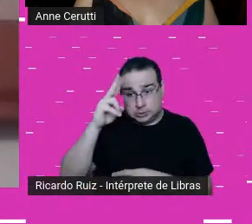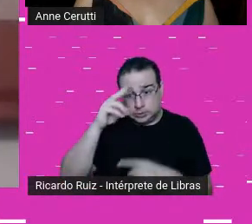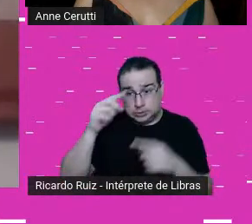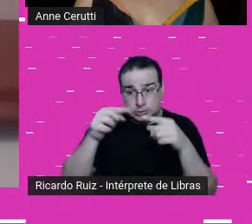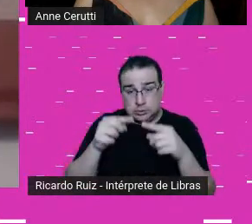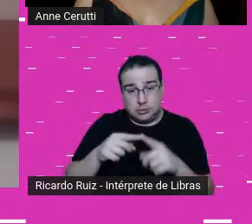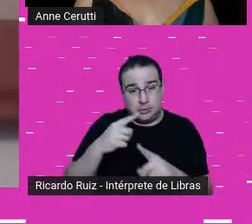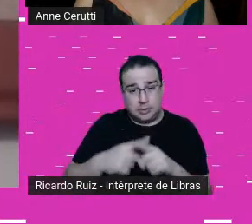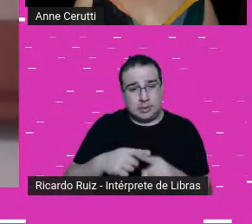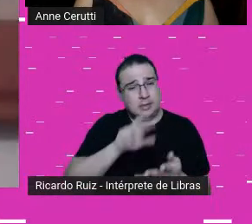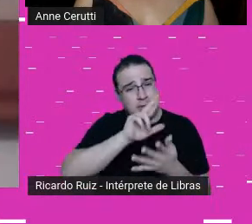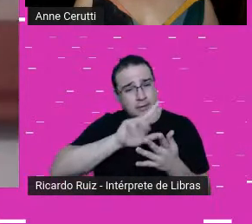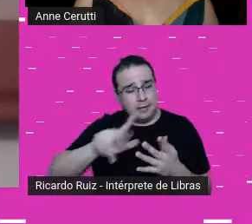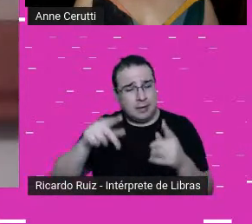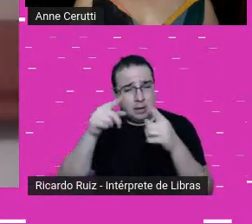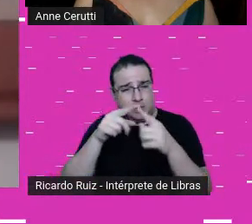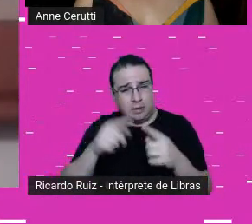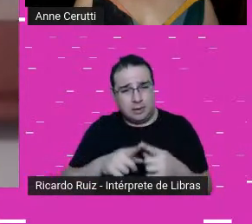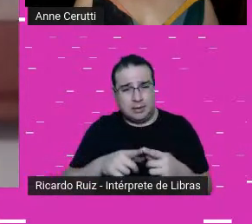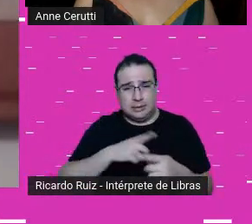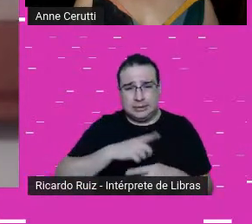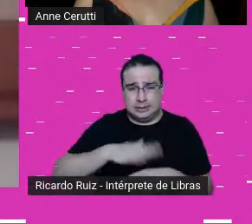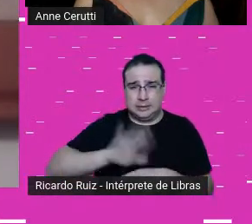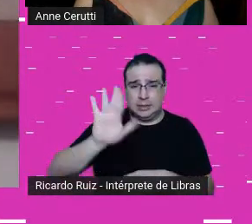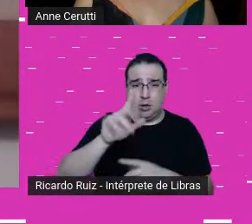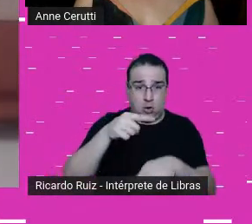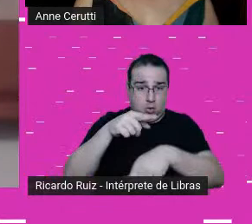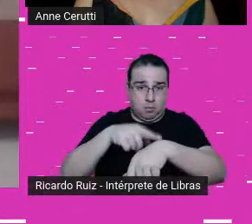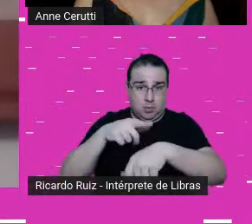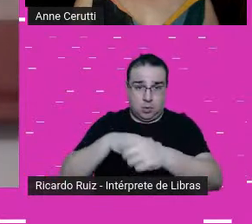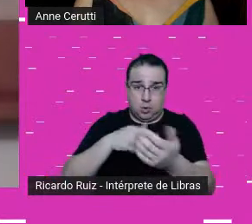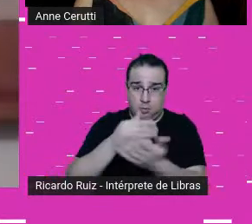porque era tão desde o